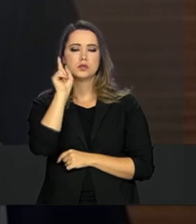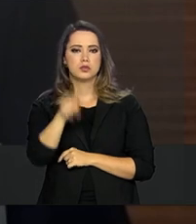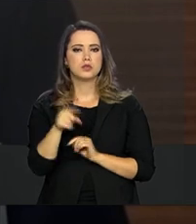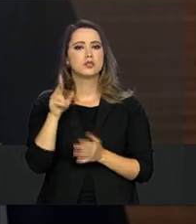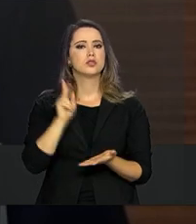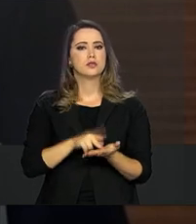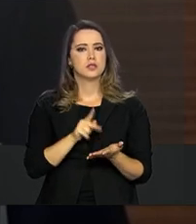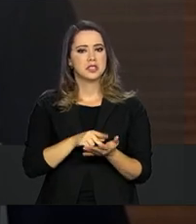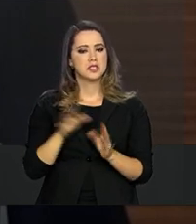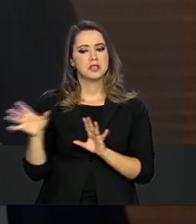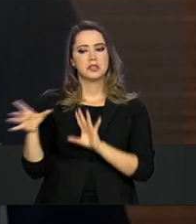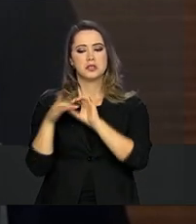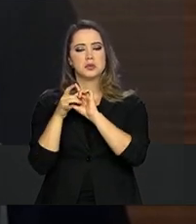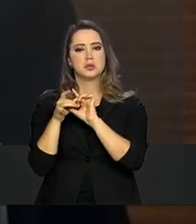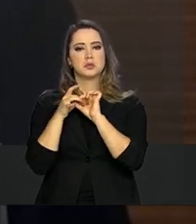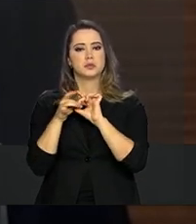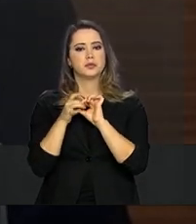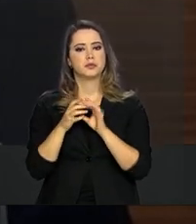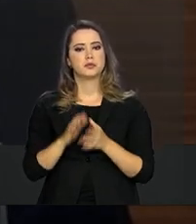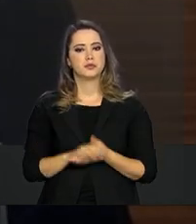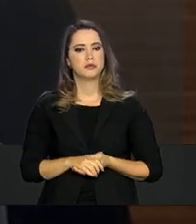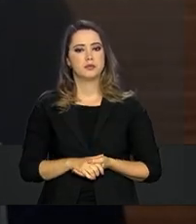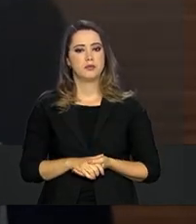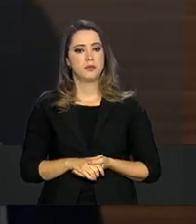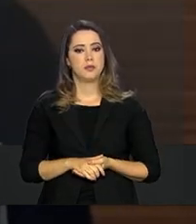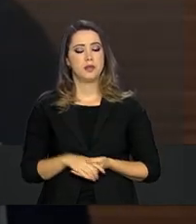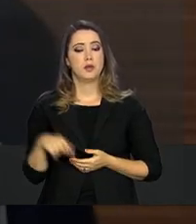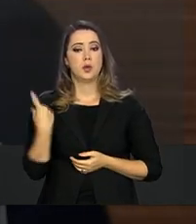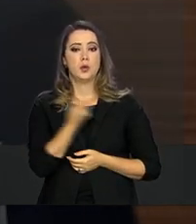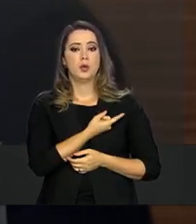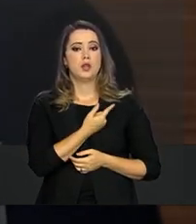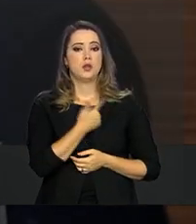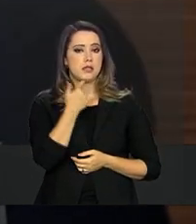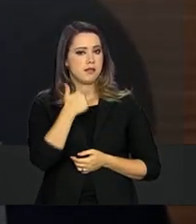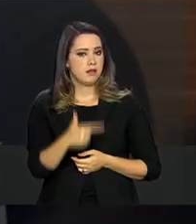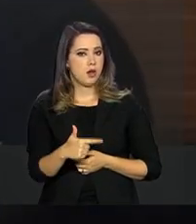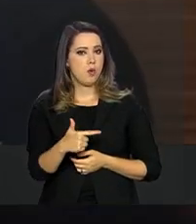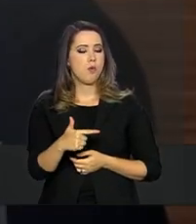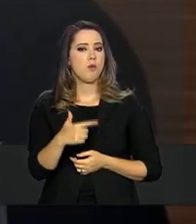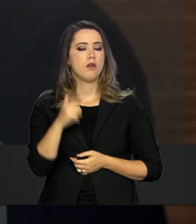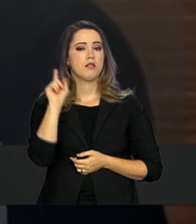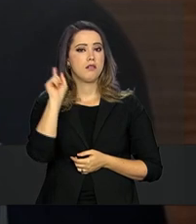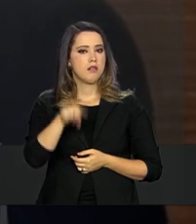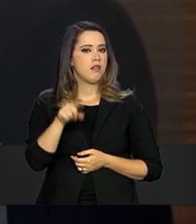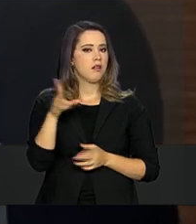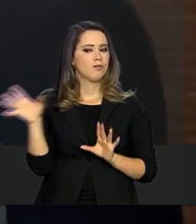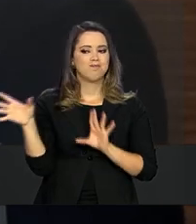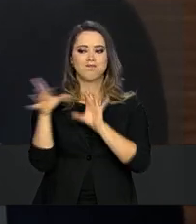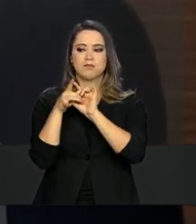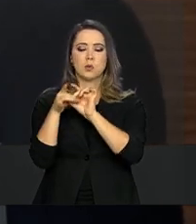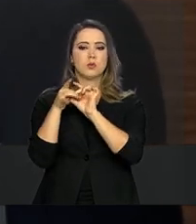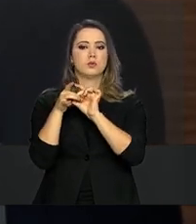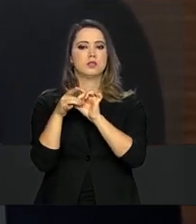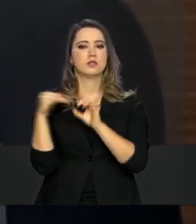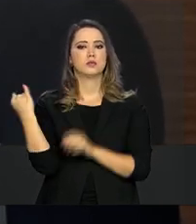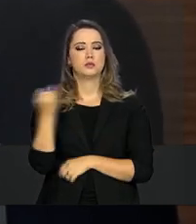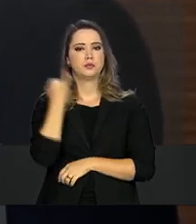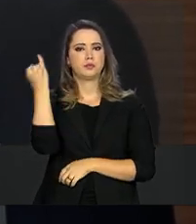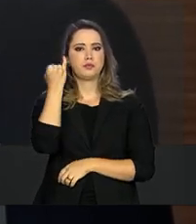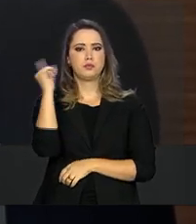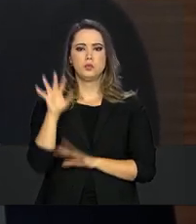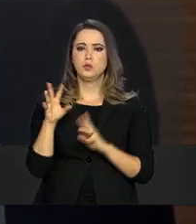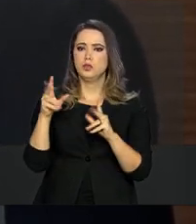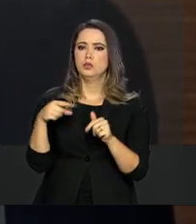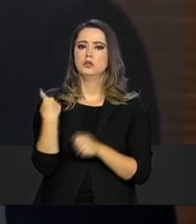verdadeira comunhão nosso idioma comum é um vínculo fundamental entre